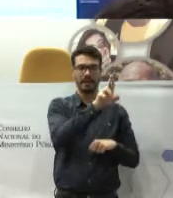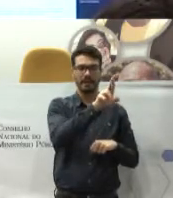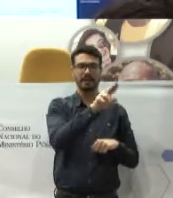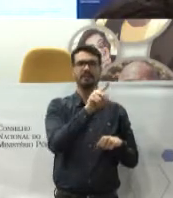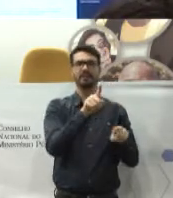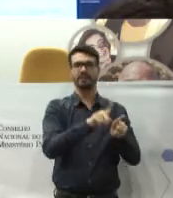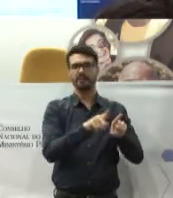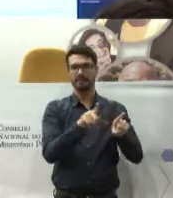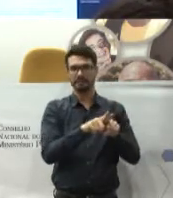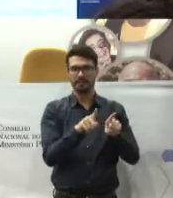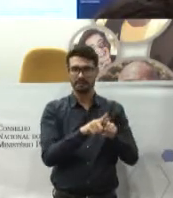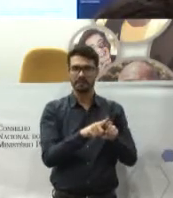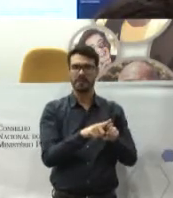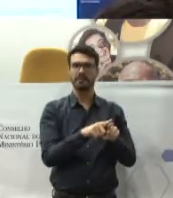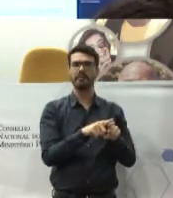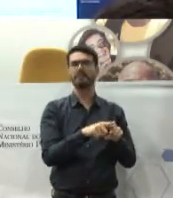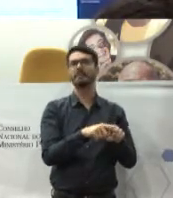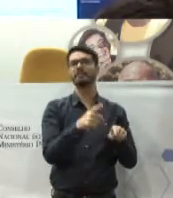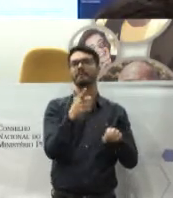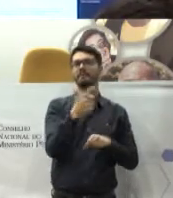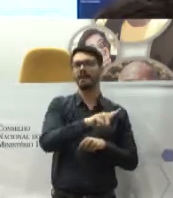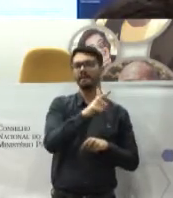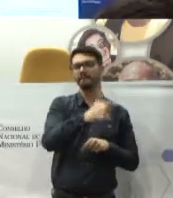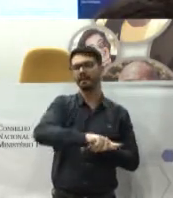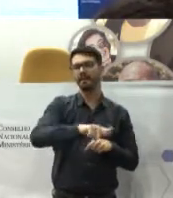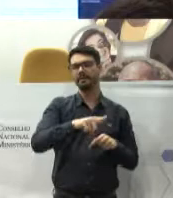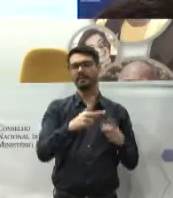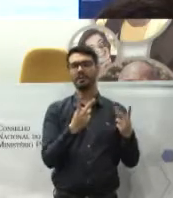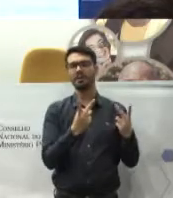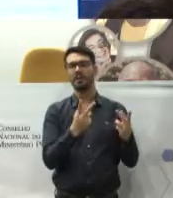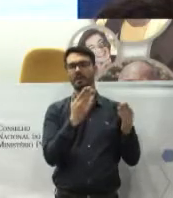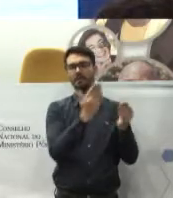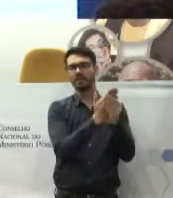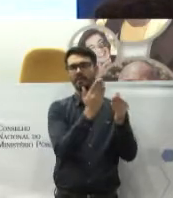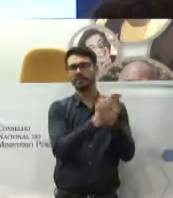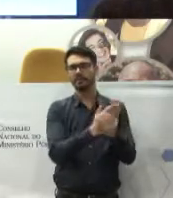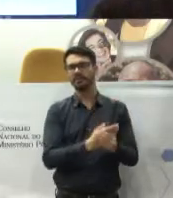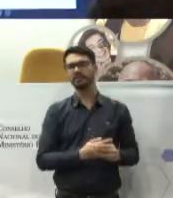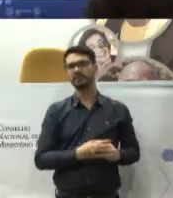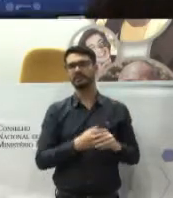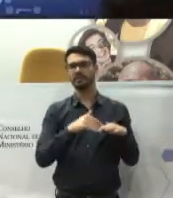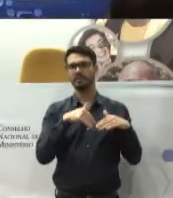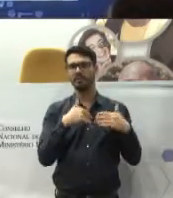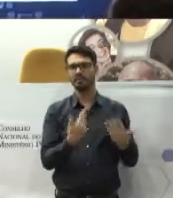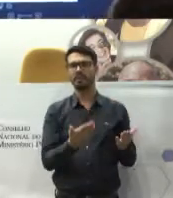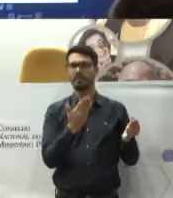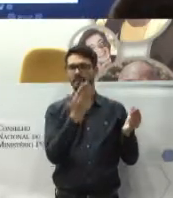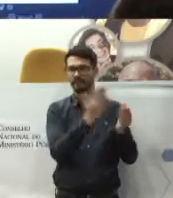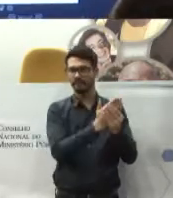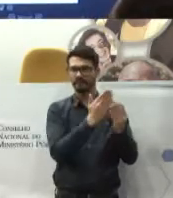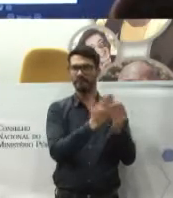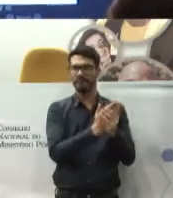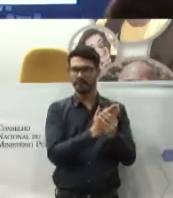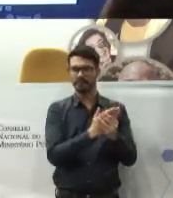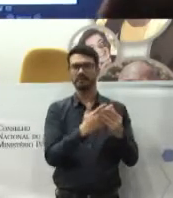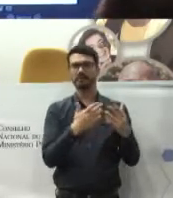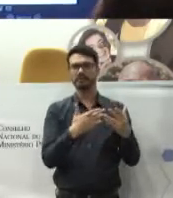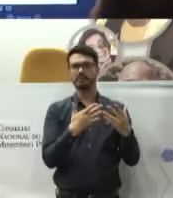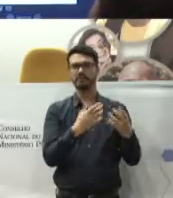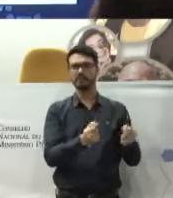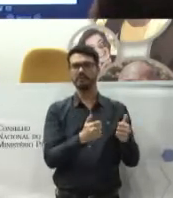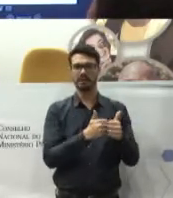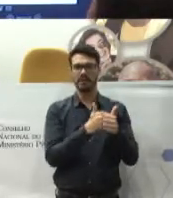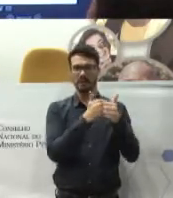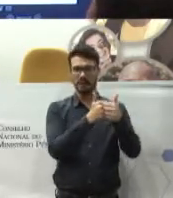do Recurso Especial Extraordinário Repetitivo. Então, quando nós litigamos processos individuais, quando nós lá